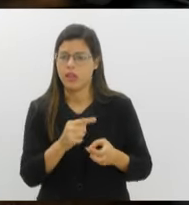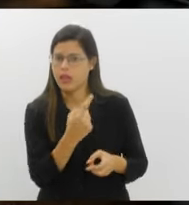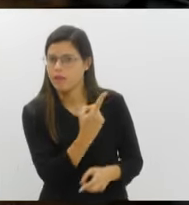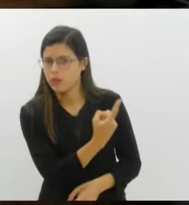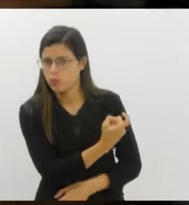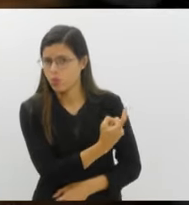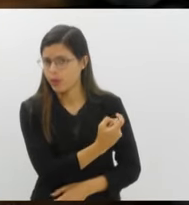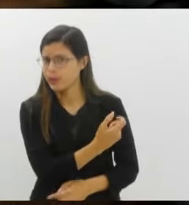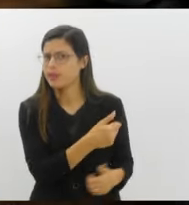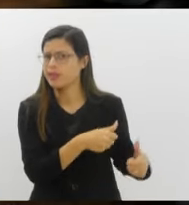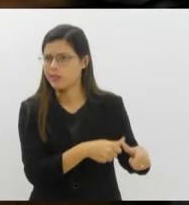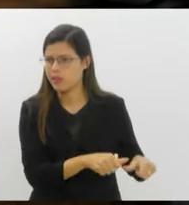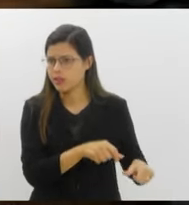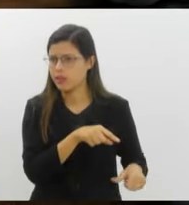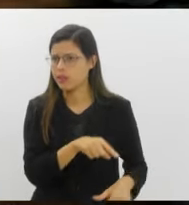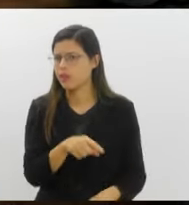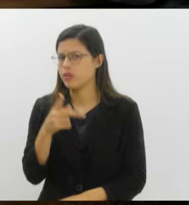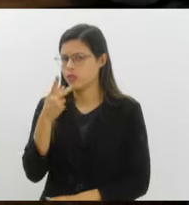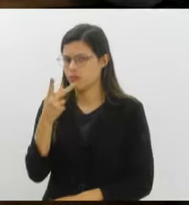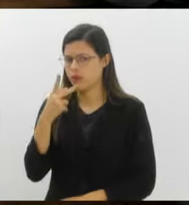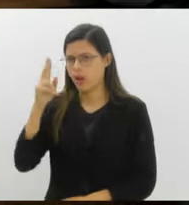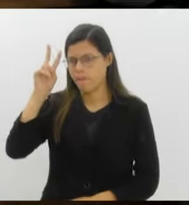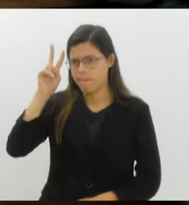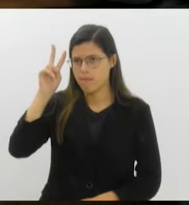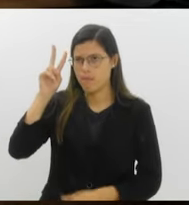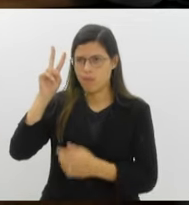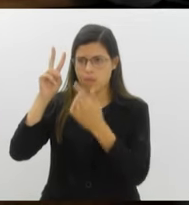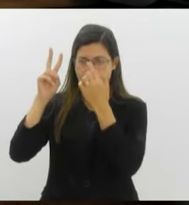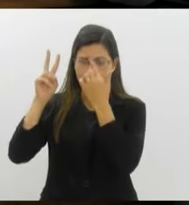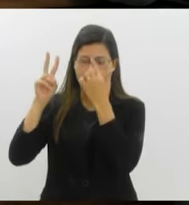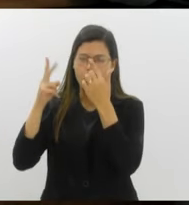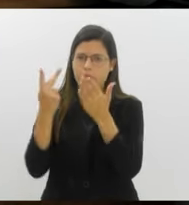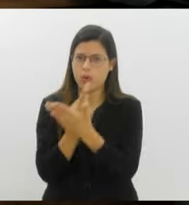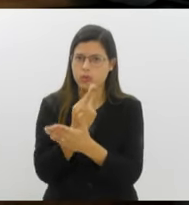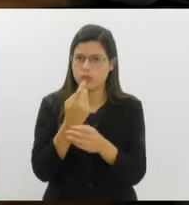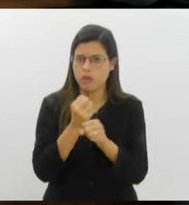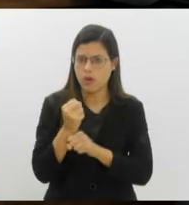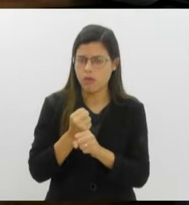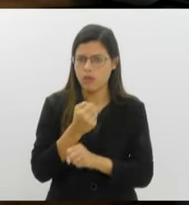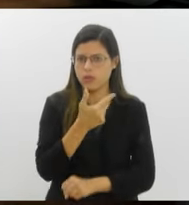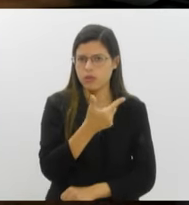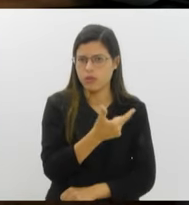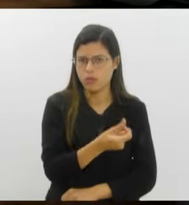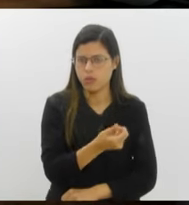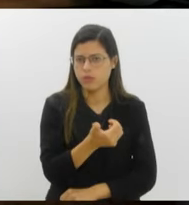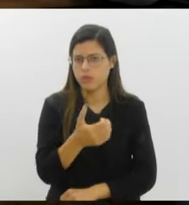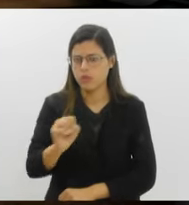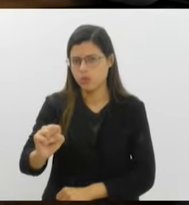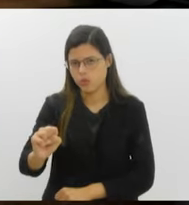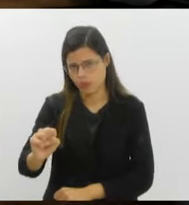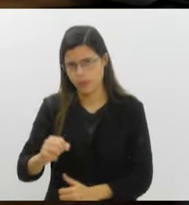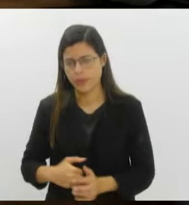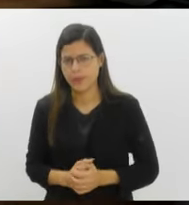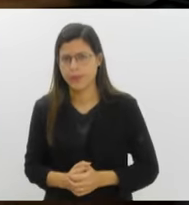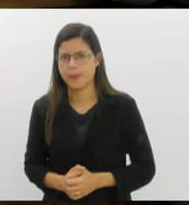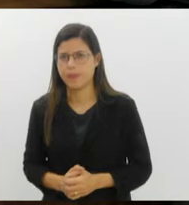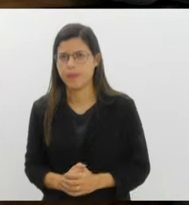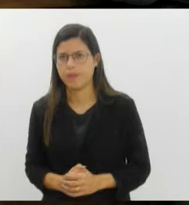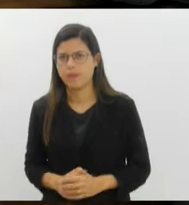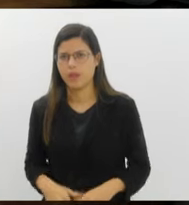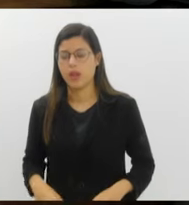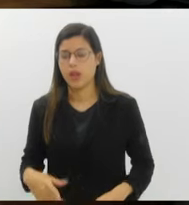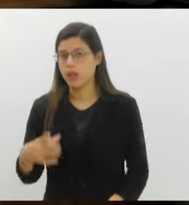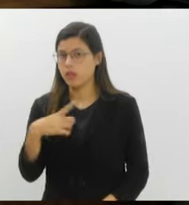Vossa Excelência foi bastante feliz em lembrar o episódio de 2018. Apesar dele ter